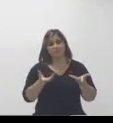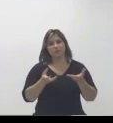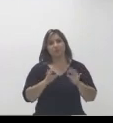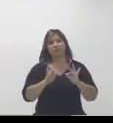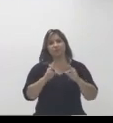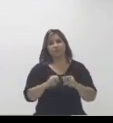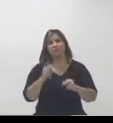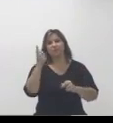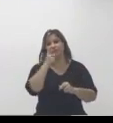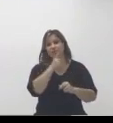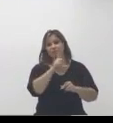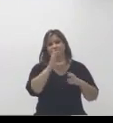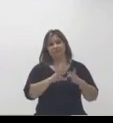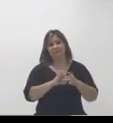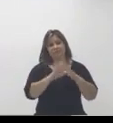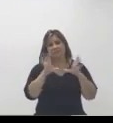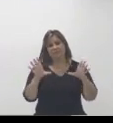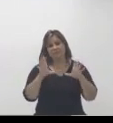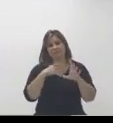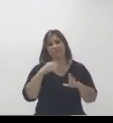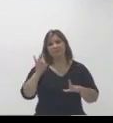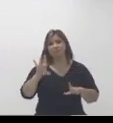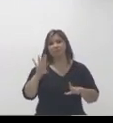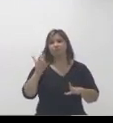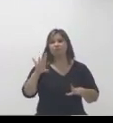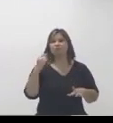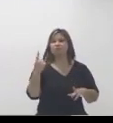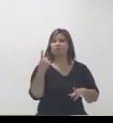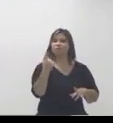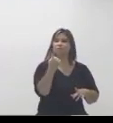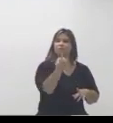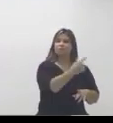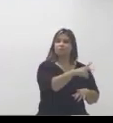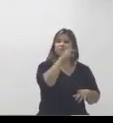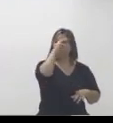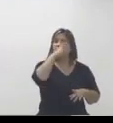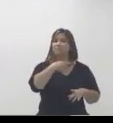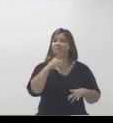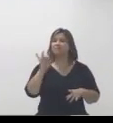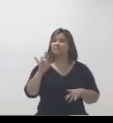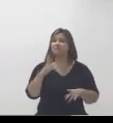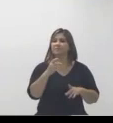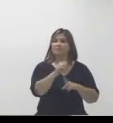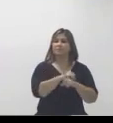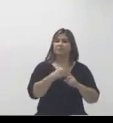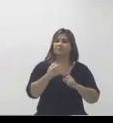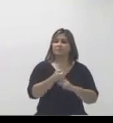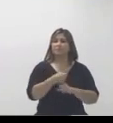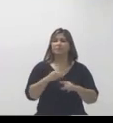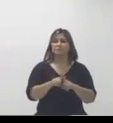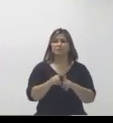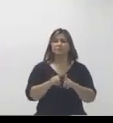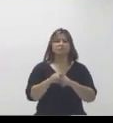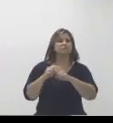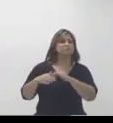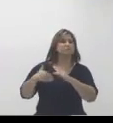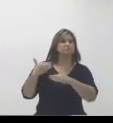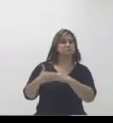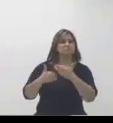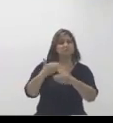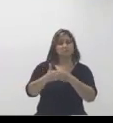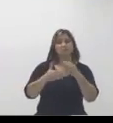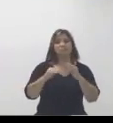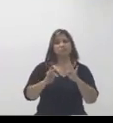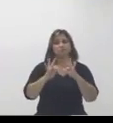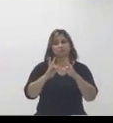autonomia à liberdade à individualidade a individualidade na perspectiva de uma sociedade também que se constrói com